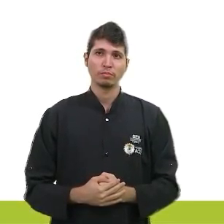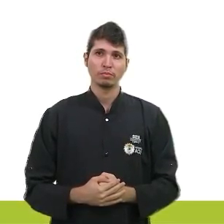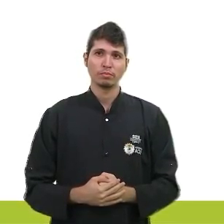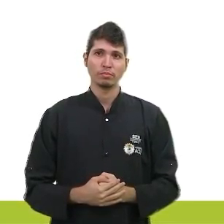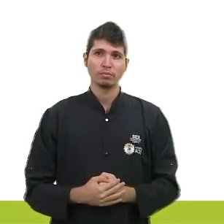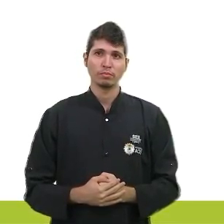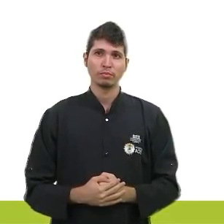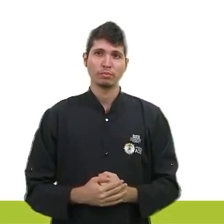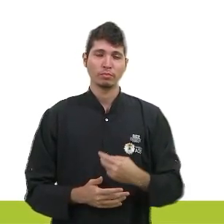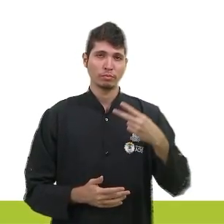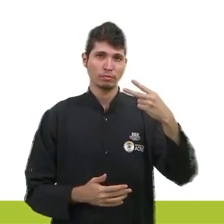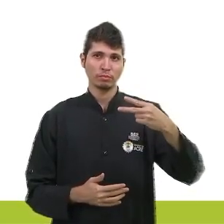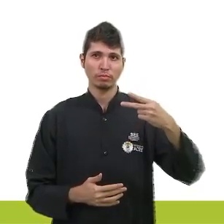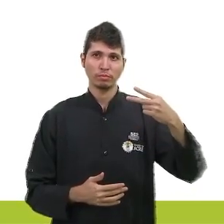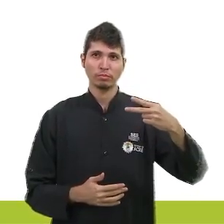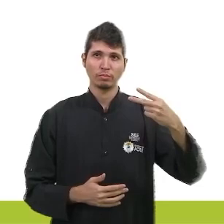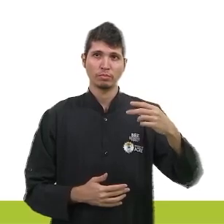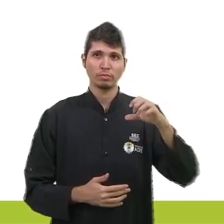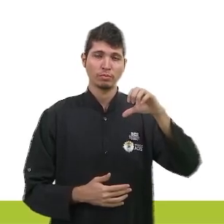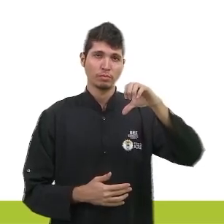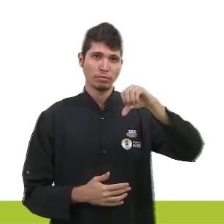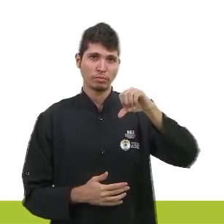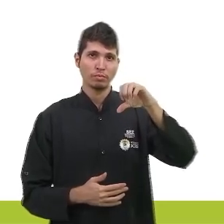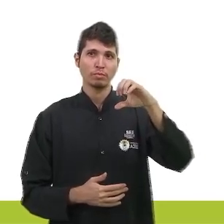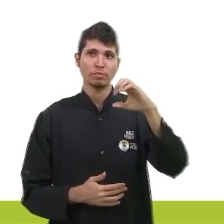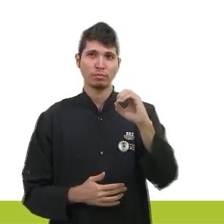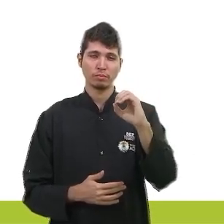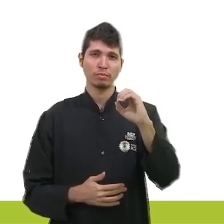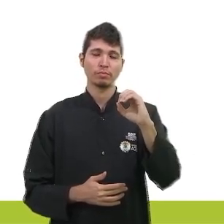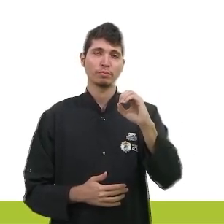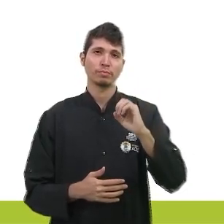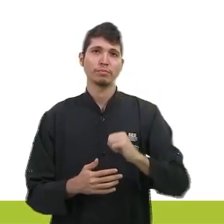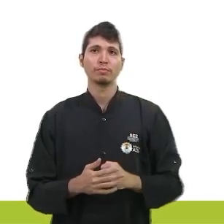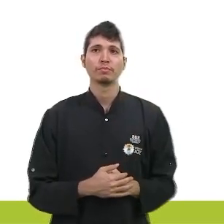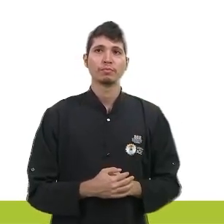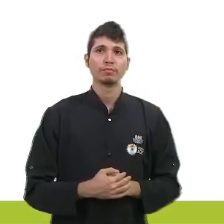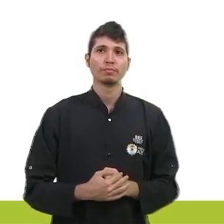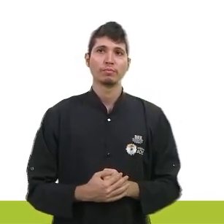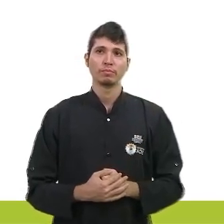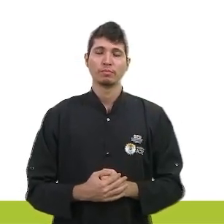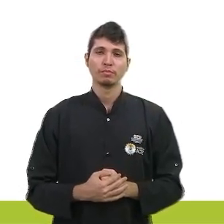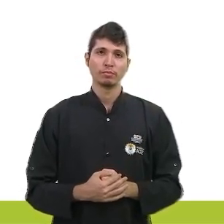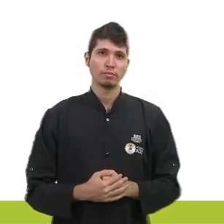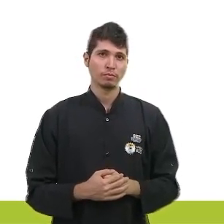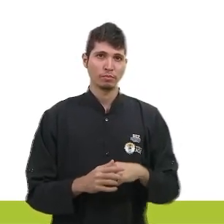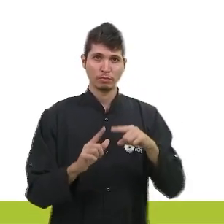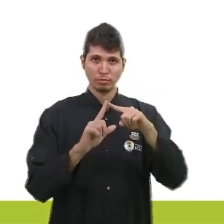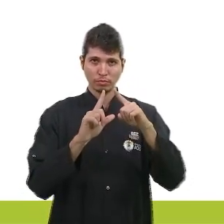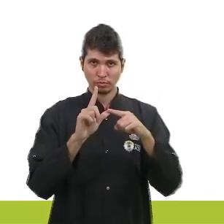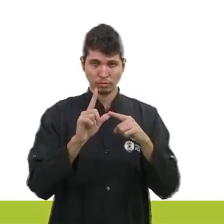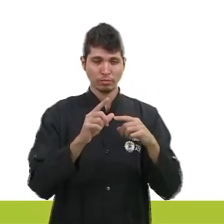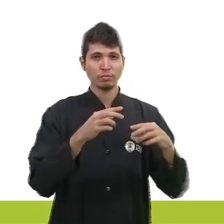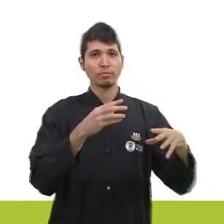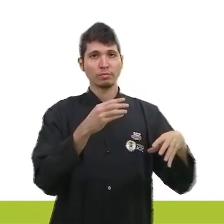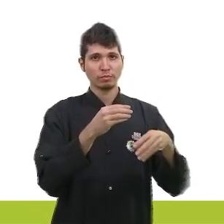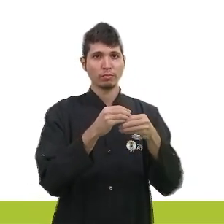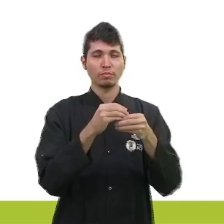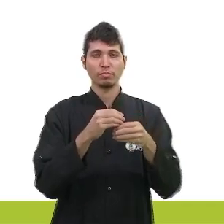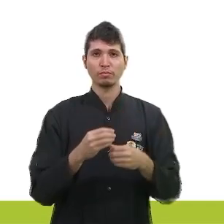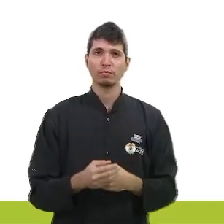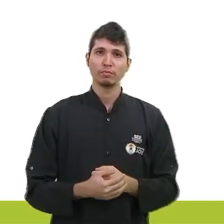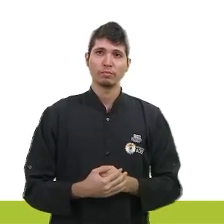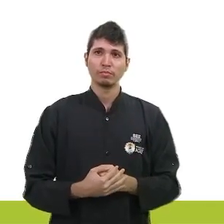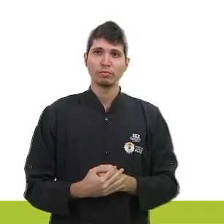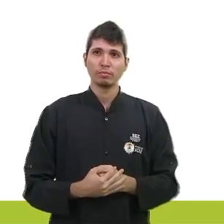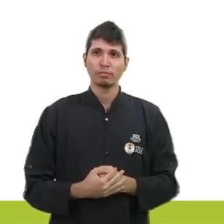é igual a 90 graus. Então, esses ângulos são complementares.